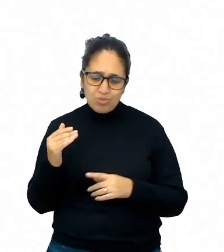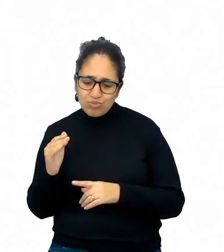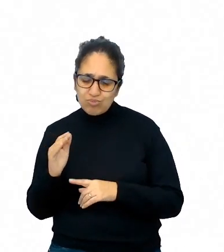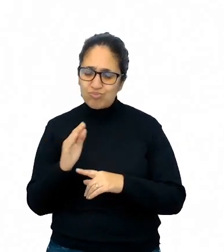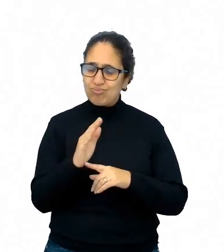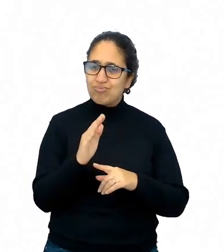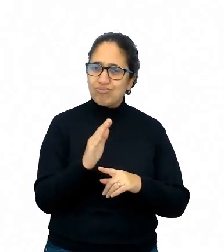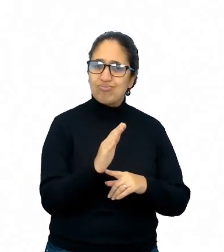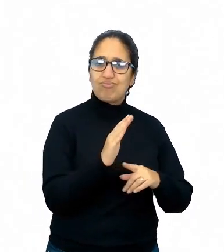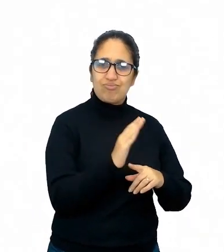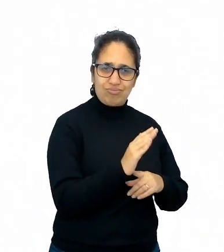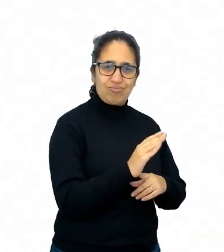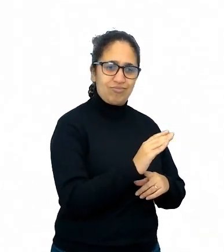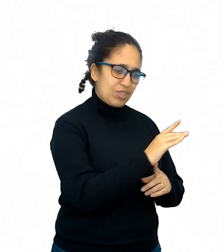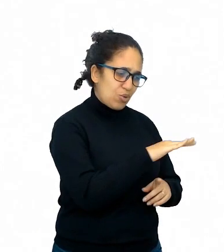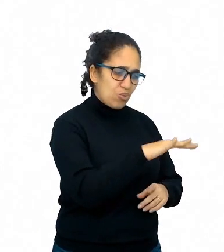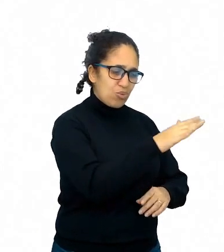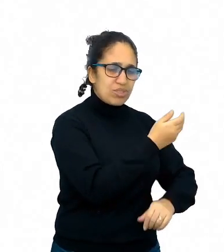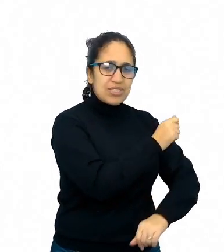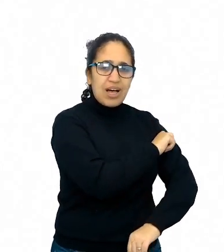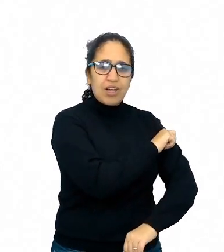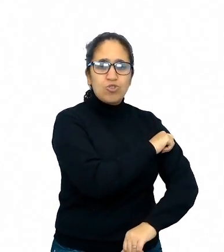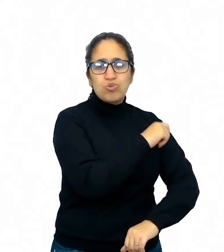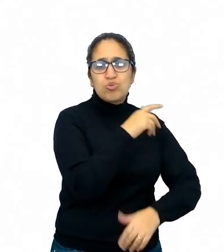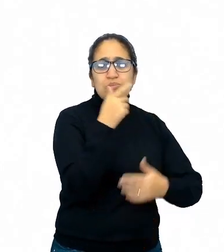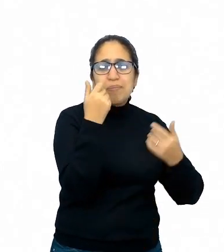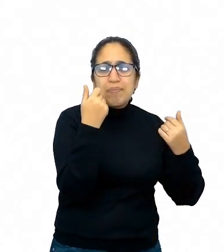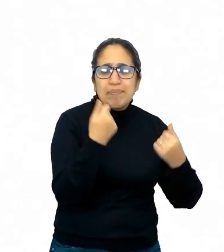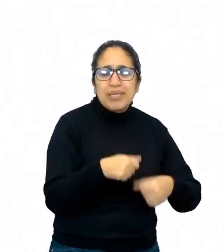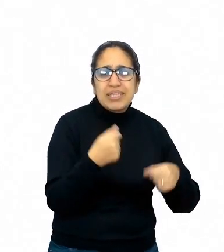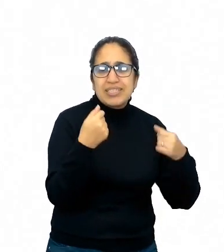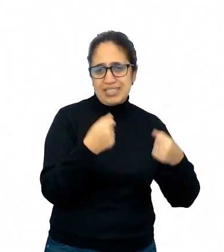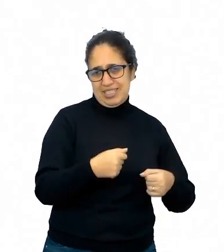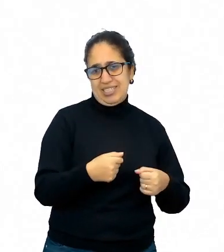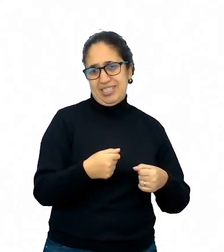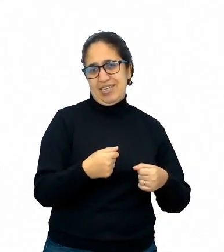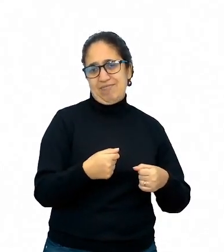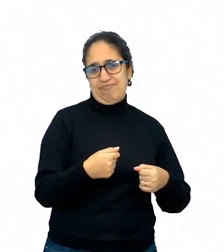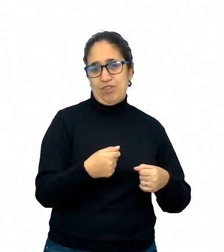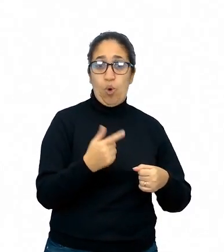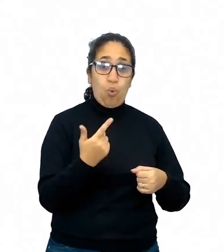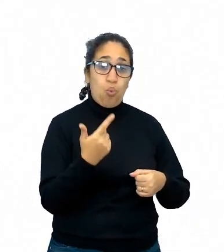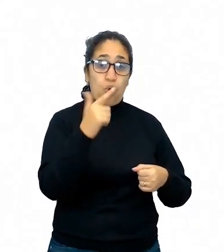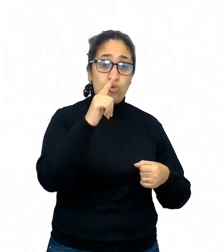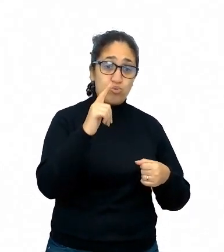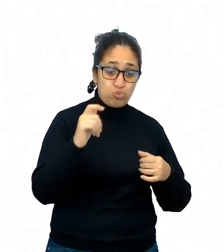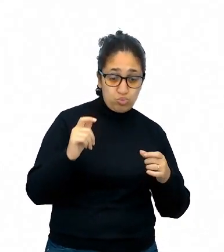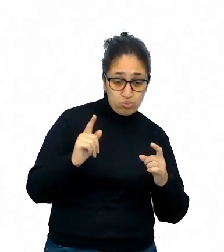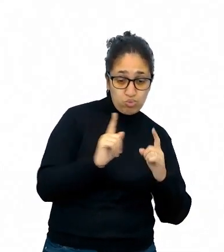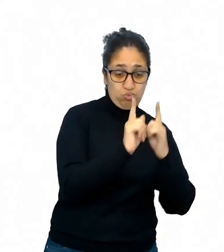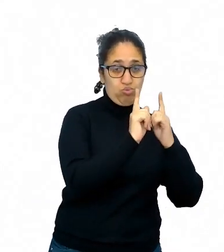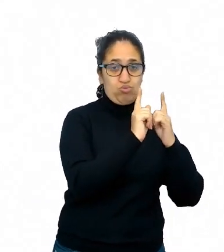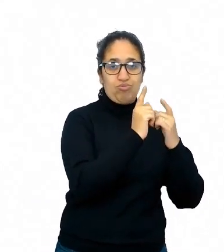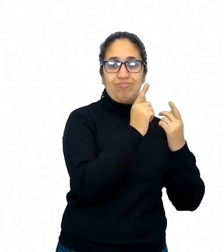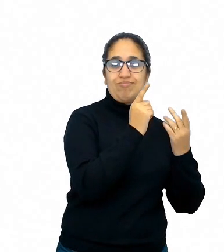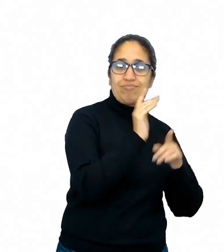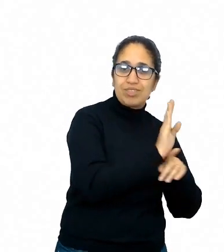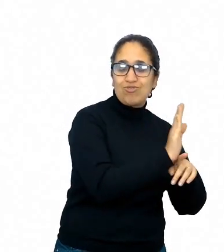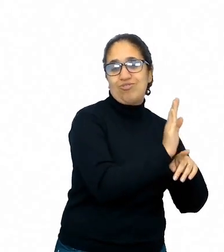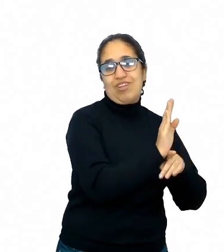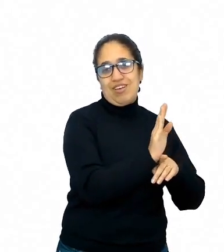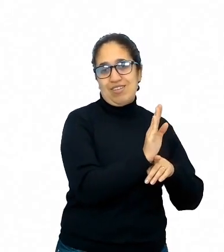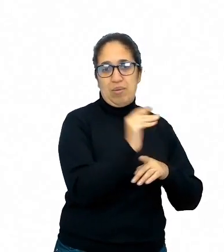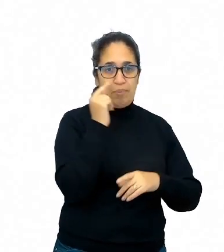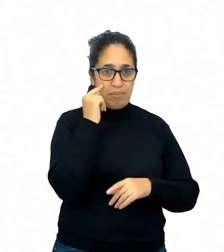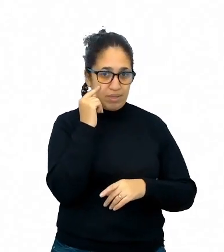auxiliar aqueles que mais necessitam de vocês ou de algum estudante junto para realizar, né? E pensando sempre que esse